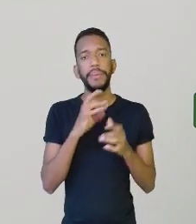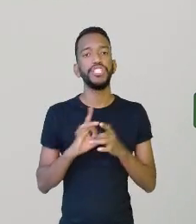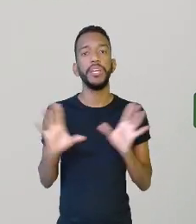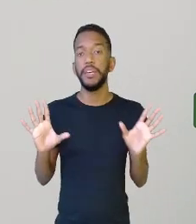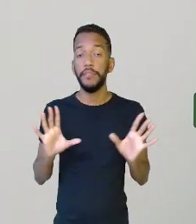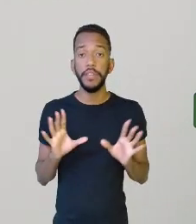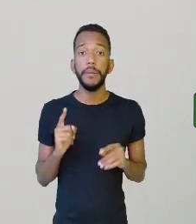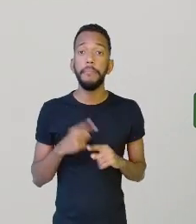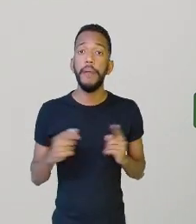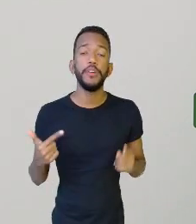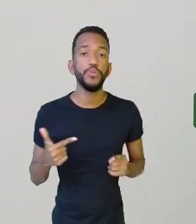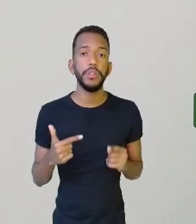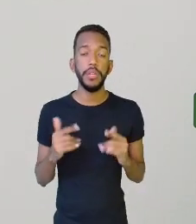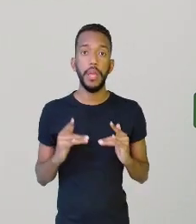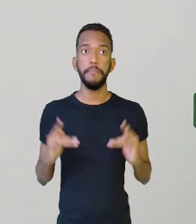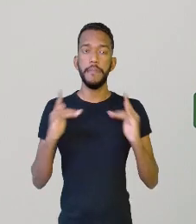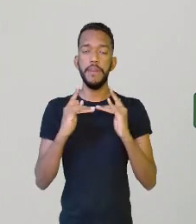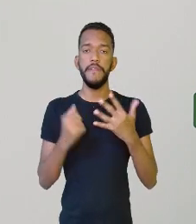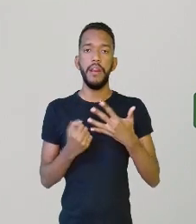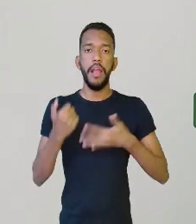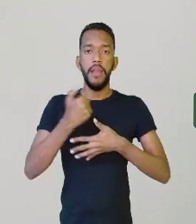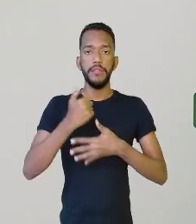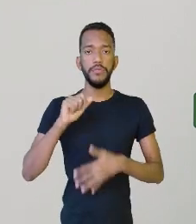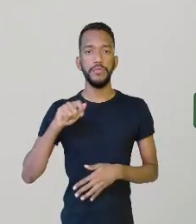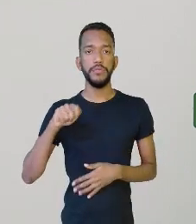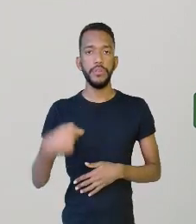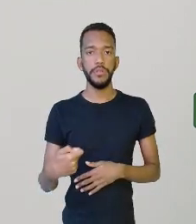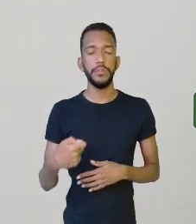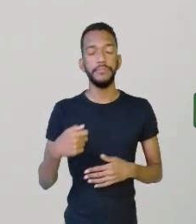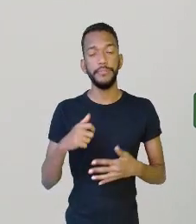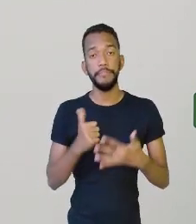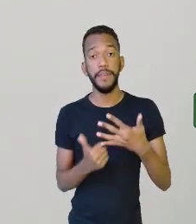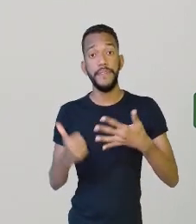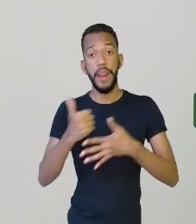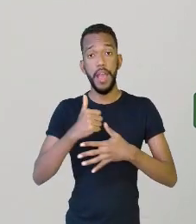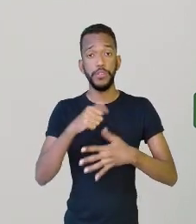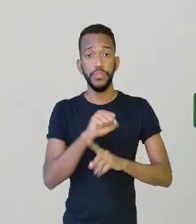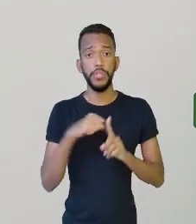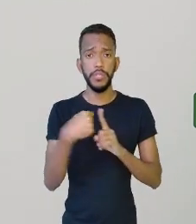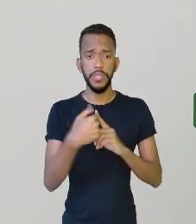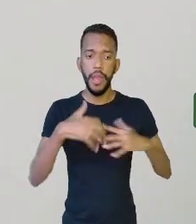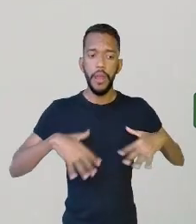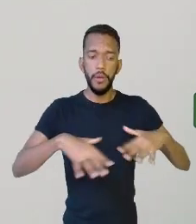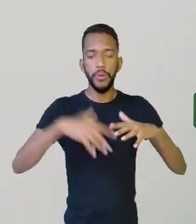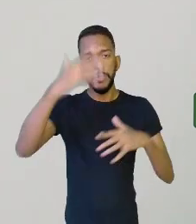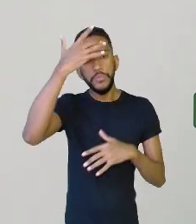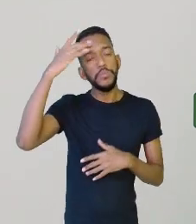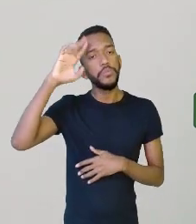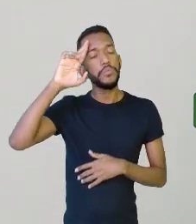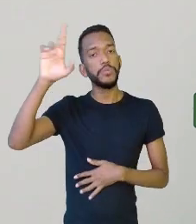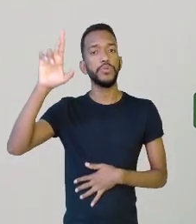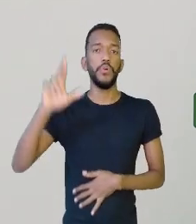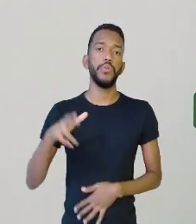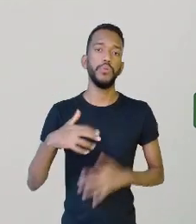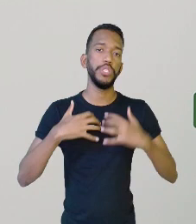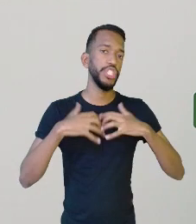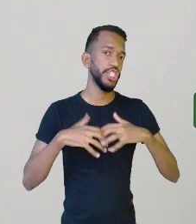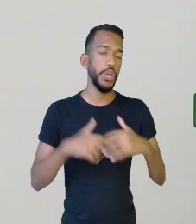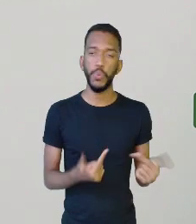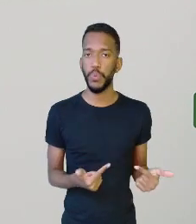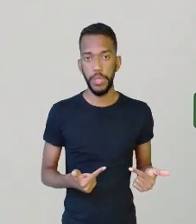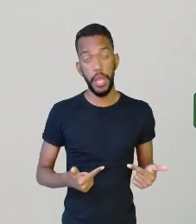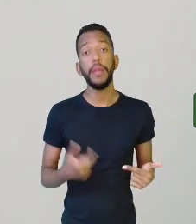tinham os privilégios sociais que os senhores de engenho têm. Então nós temos uma pequena parte